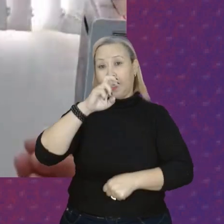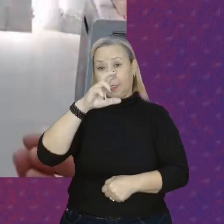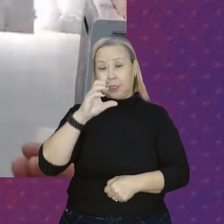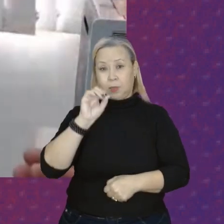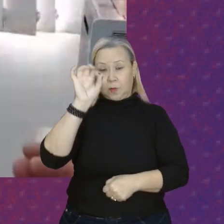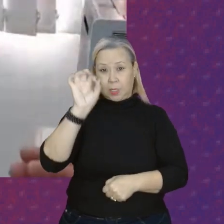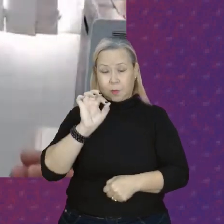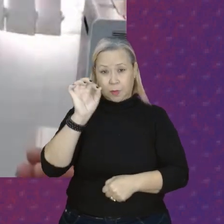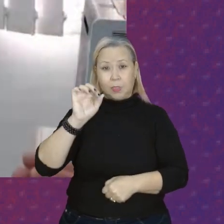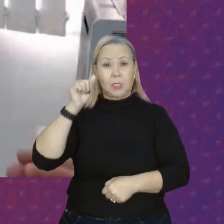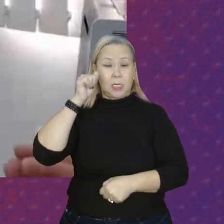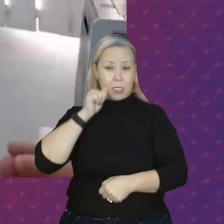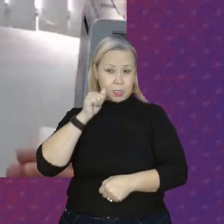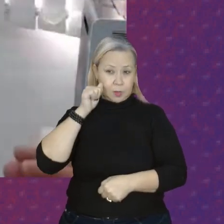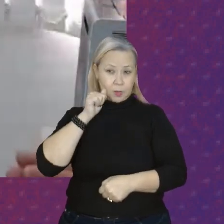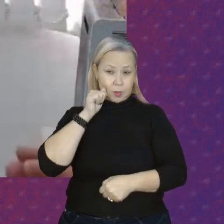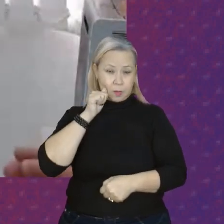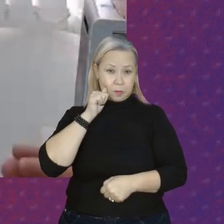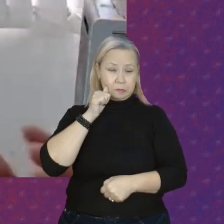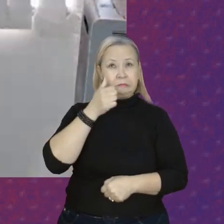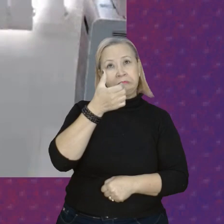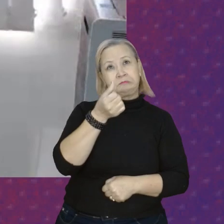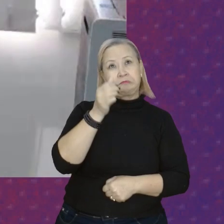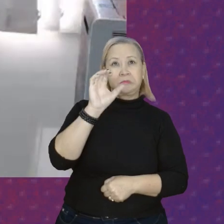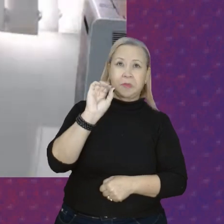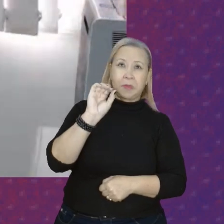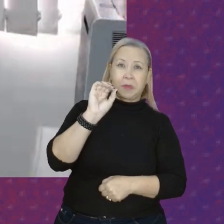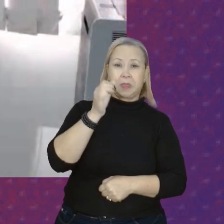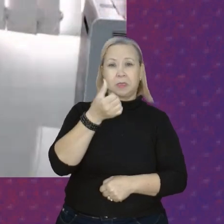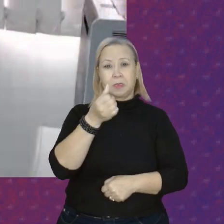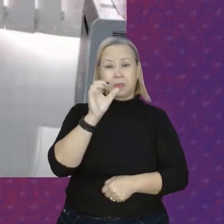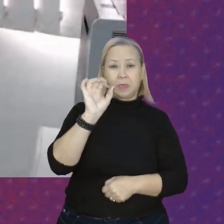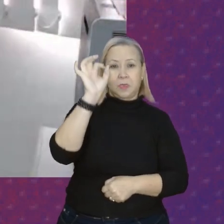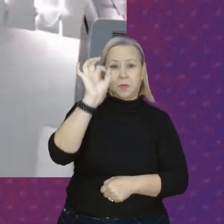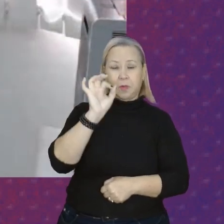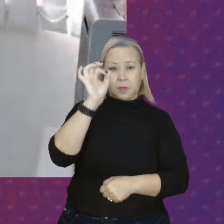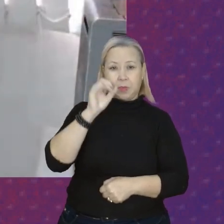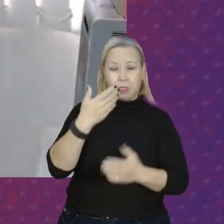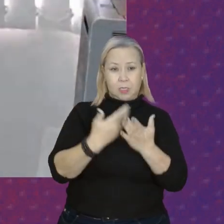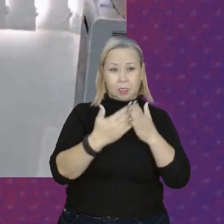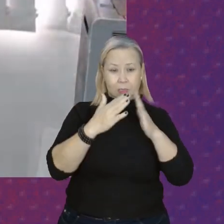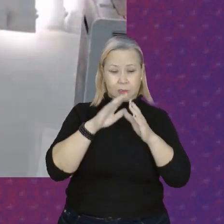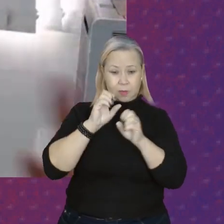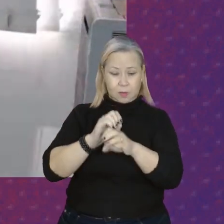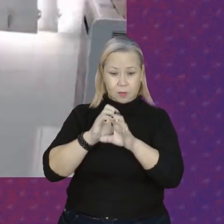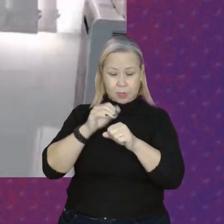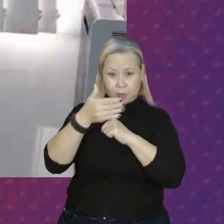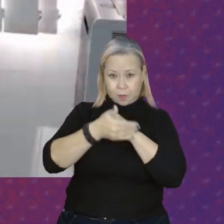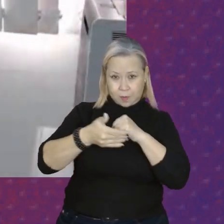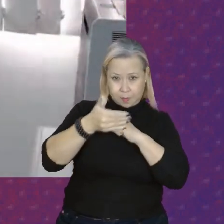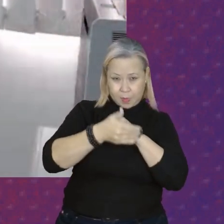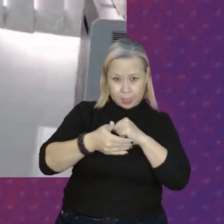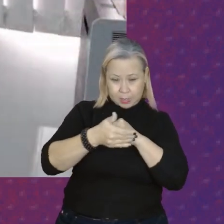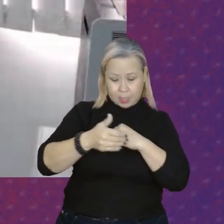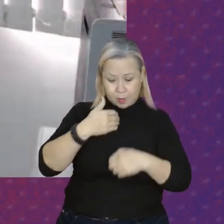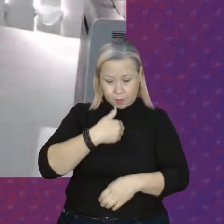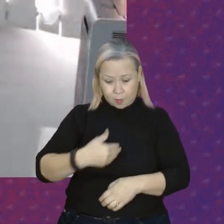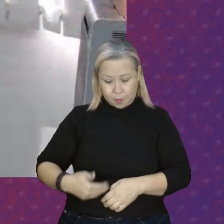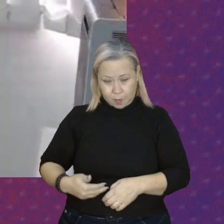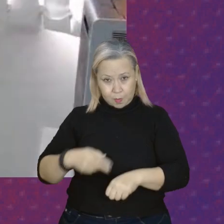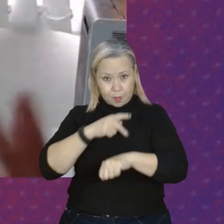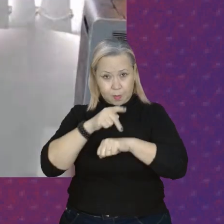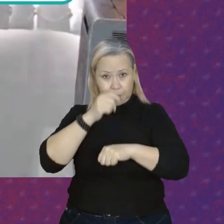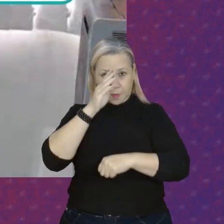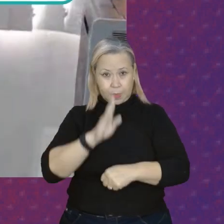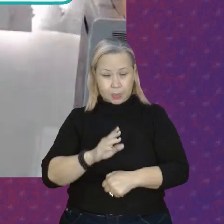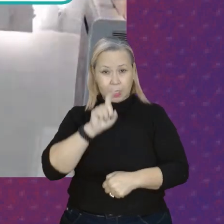50%, né, 60 e pouco por cento das unidades de educação básica públicas hoje no país